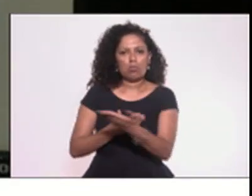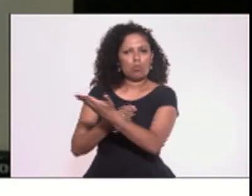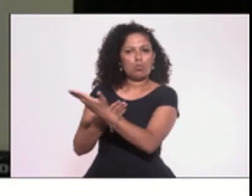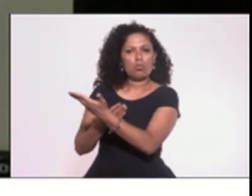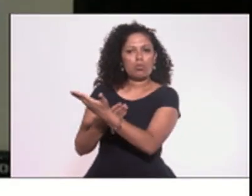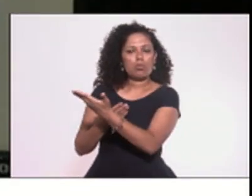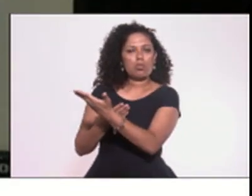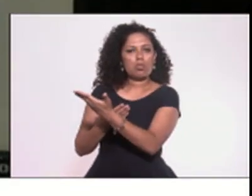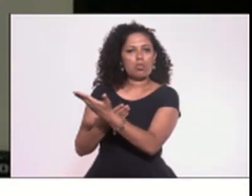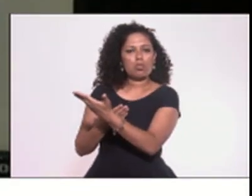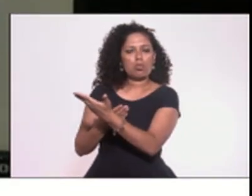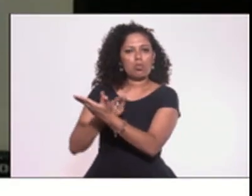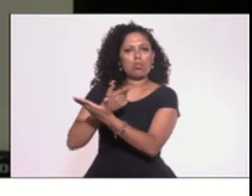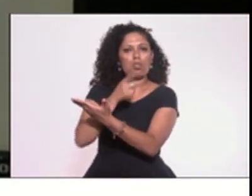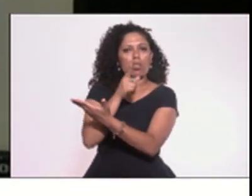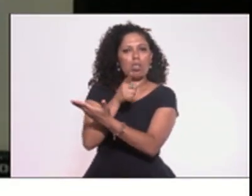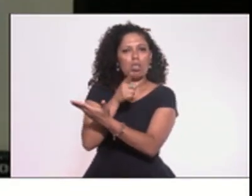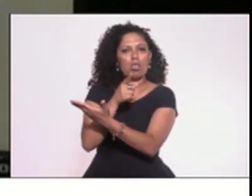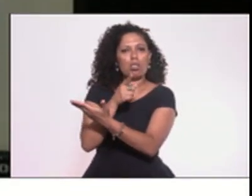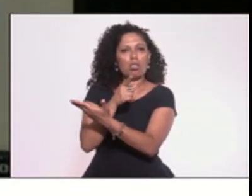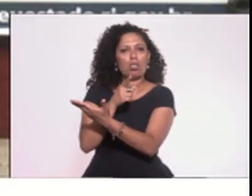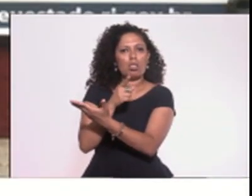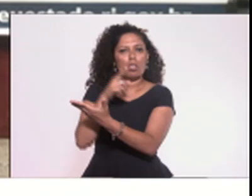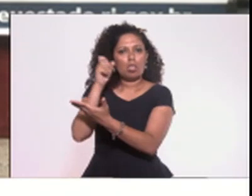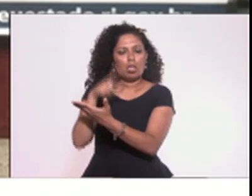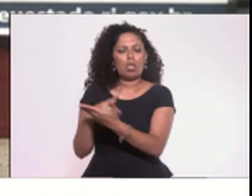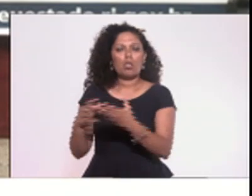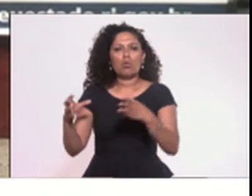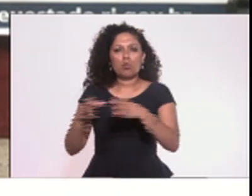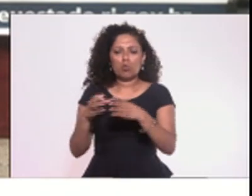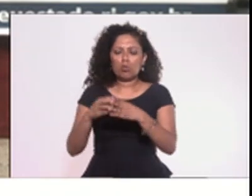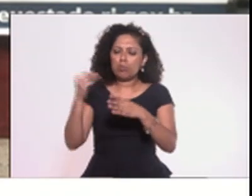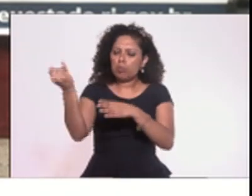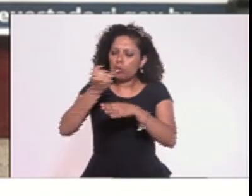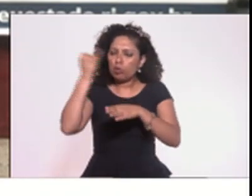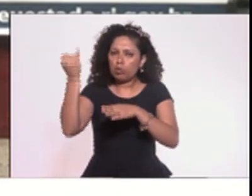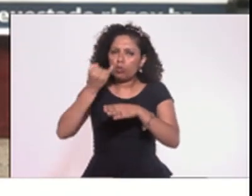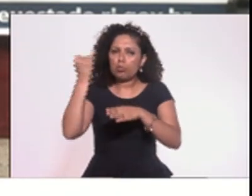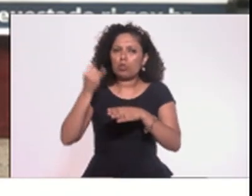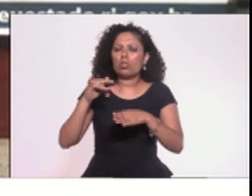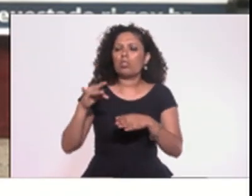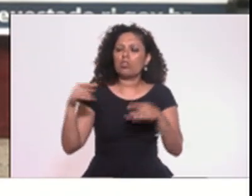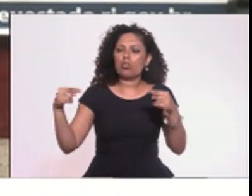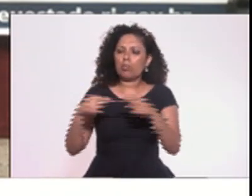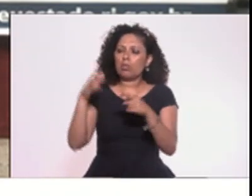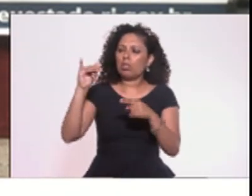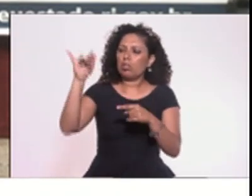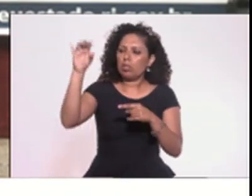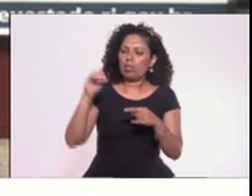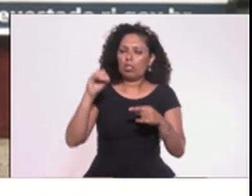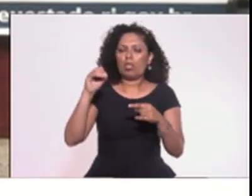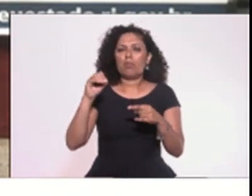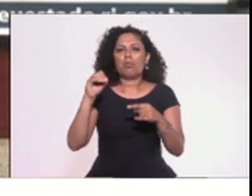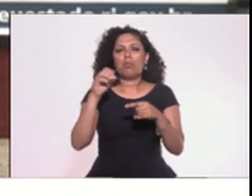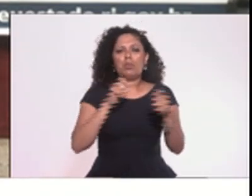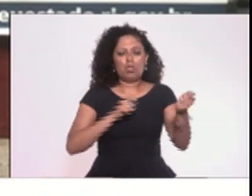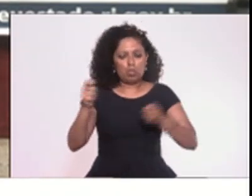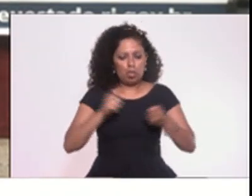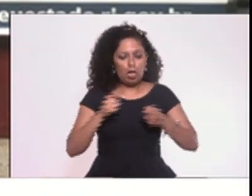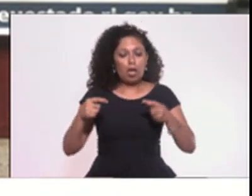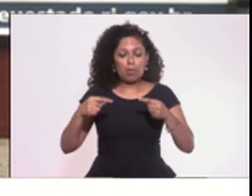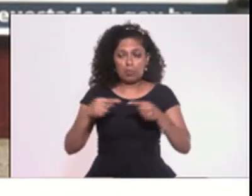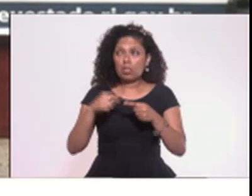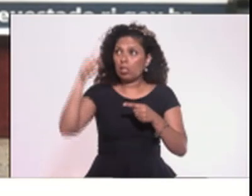foi reconhecido como uma plataforma internacional de bioeconomia, inclusive pelo próprio embaixador da Alemanha,